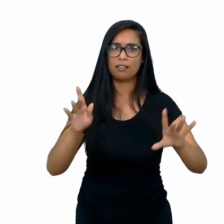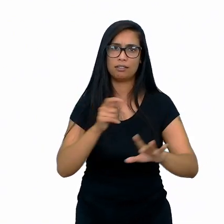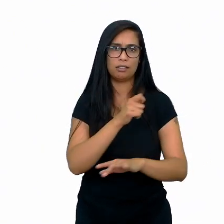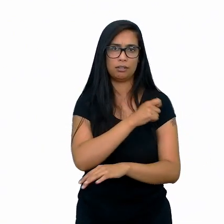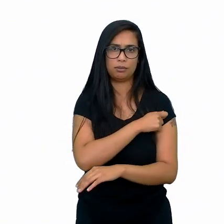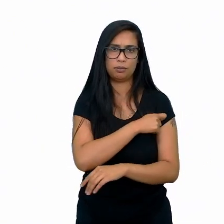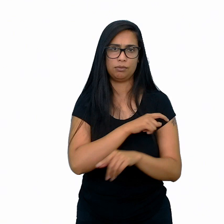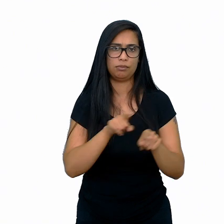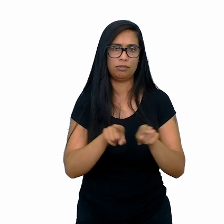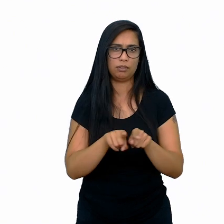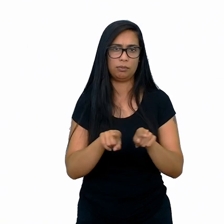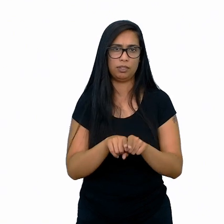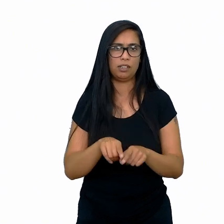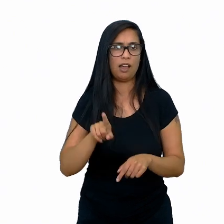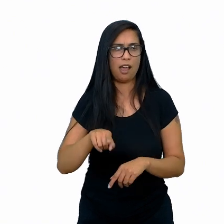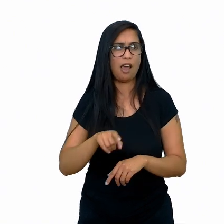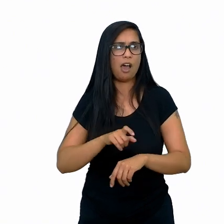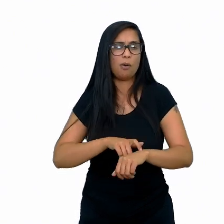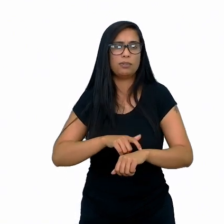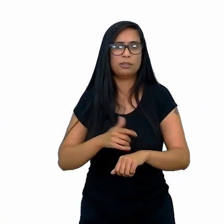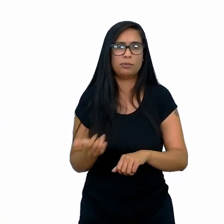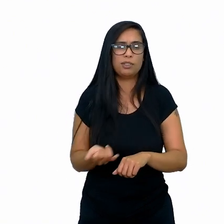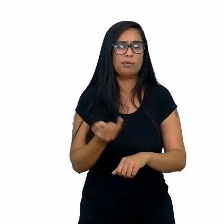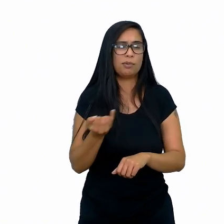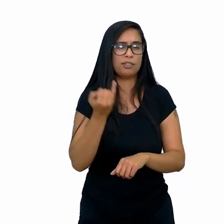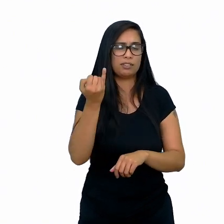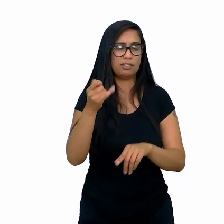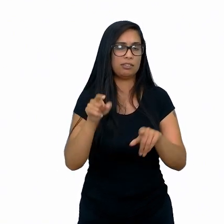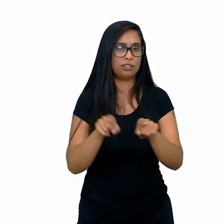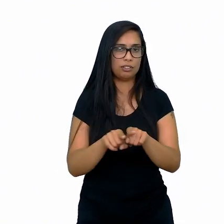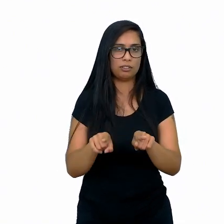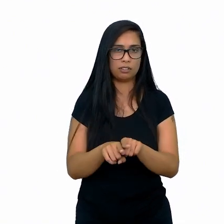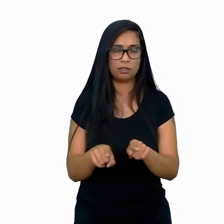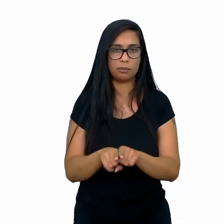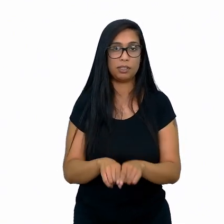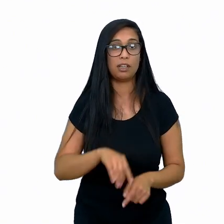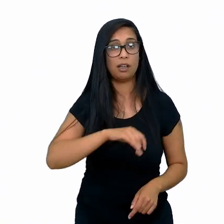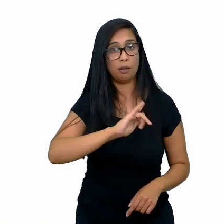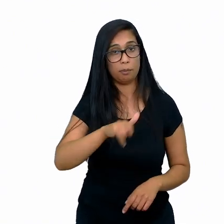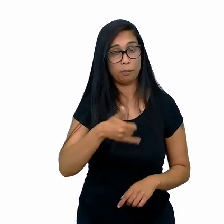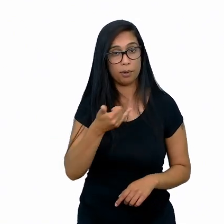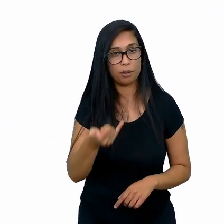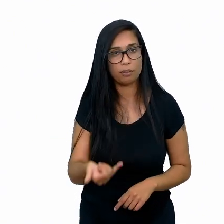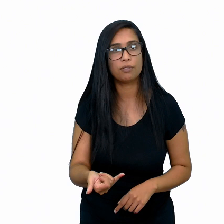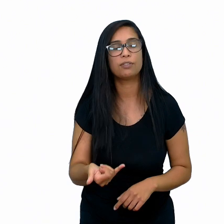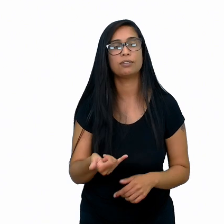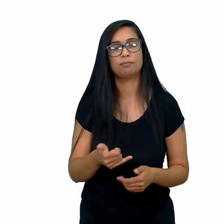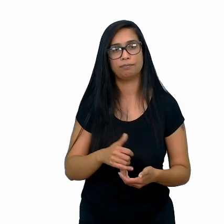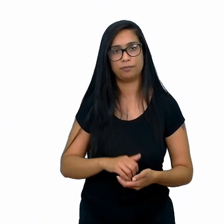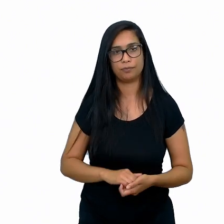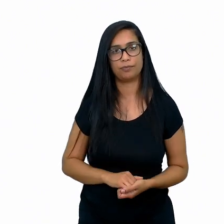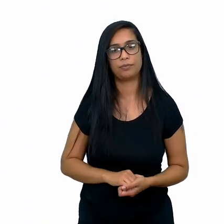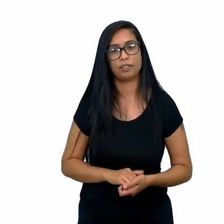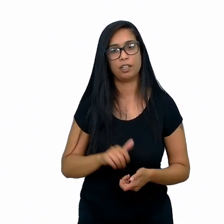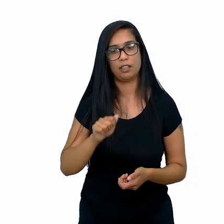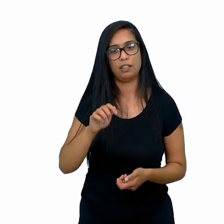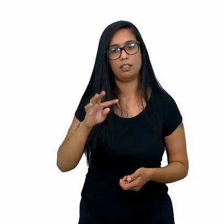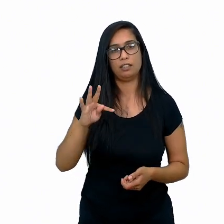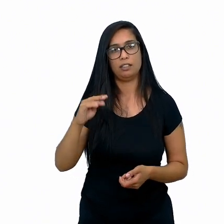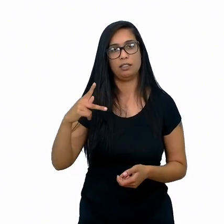momento riquíssimo. Vale a pena, então, aproveitar bastante essas ATPCs